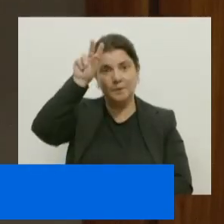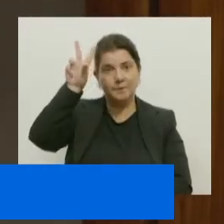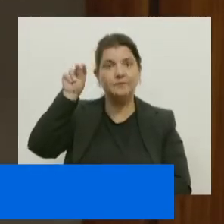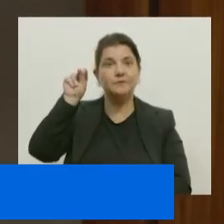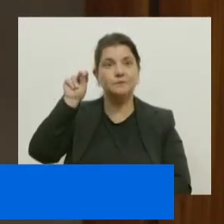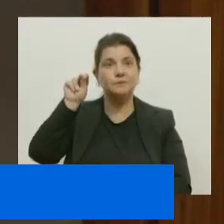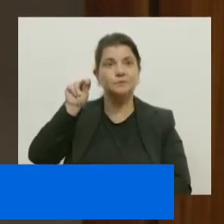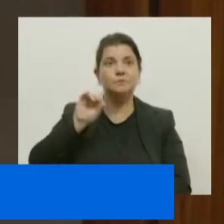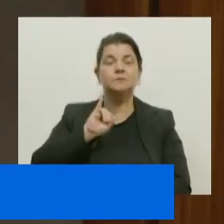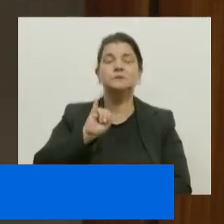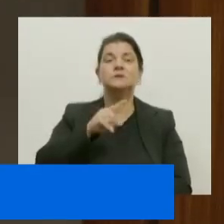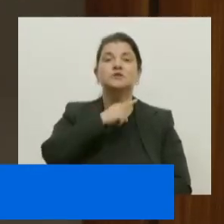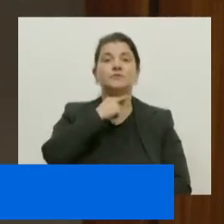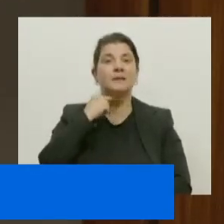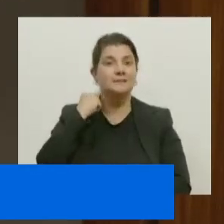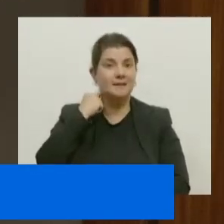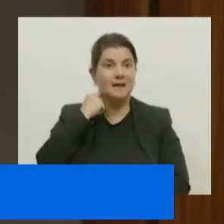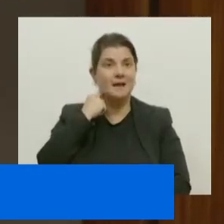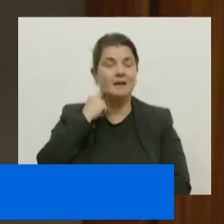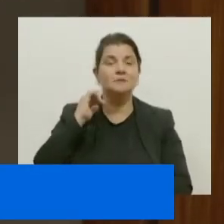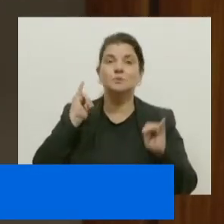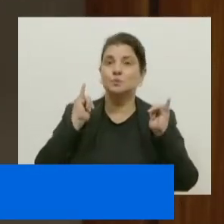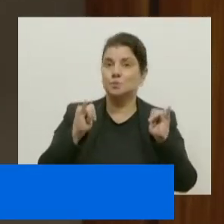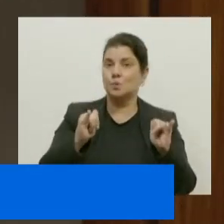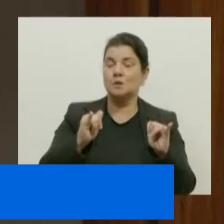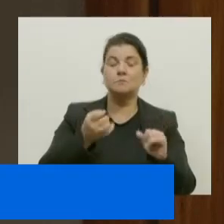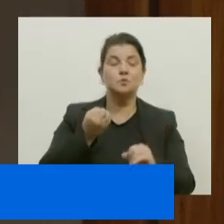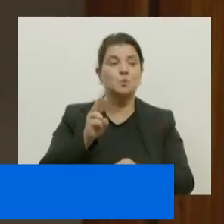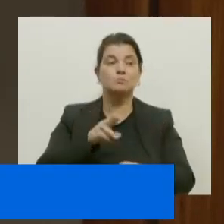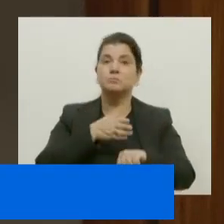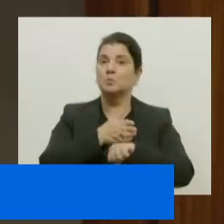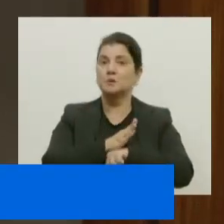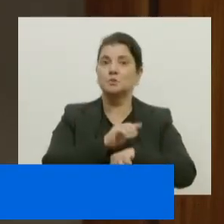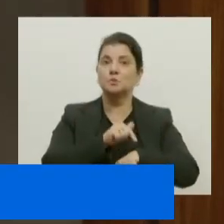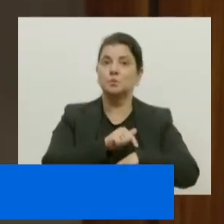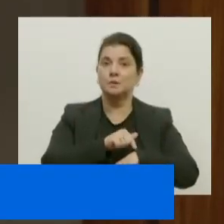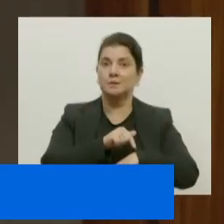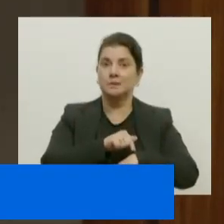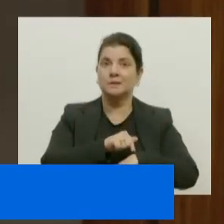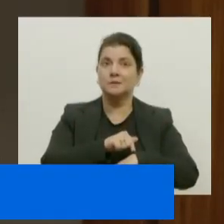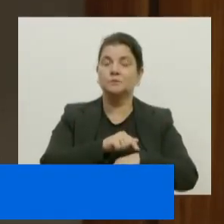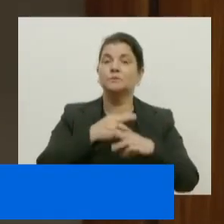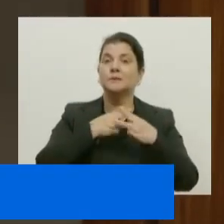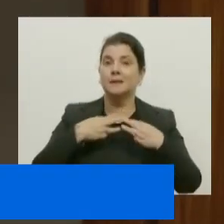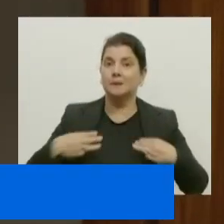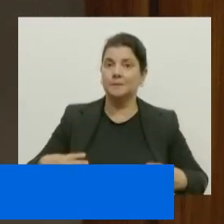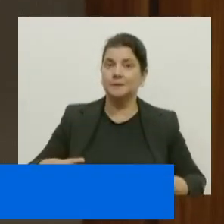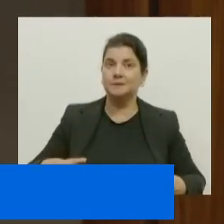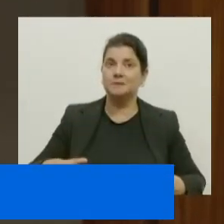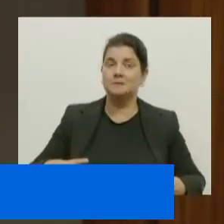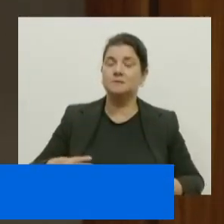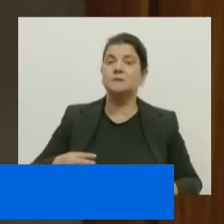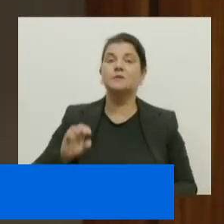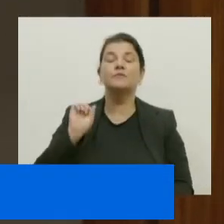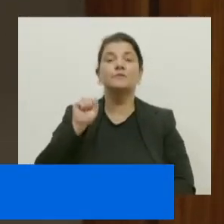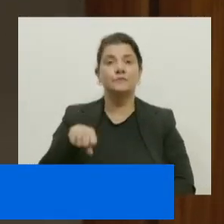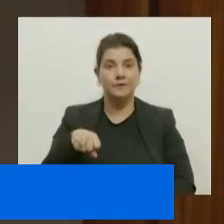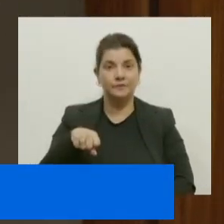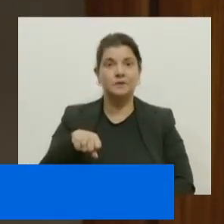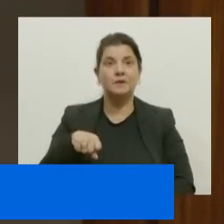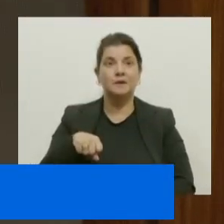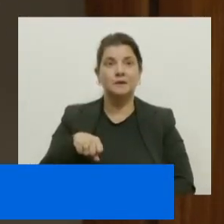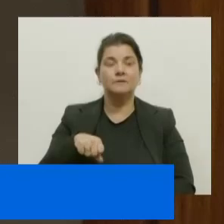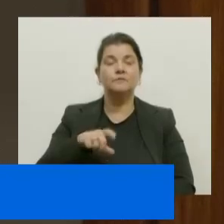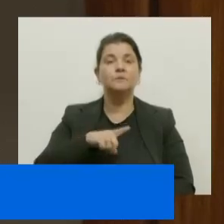se houver atraso do ônibus se o ônibus não passou no seu horário e a iptc foi favorável que